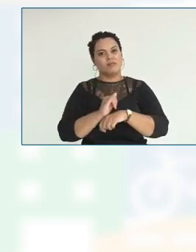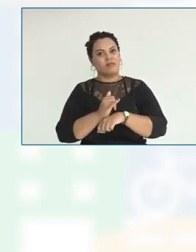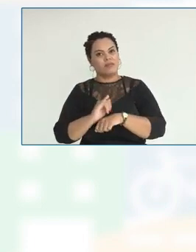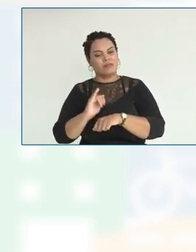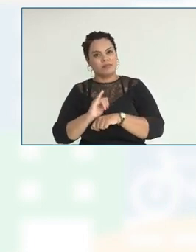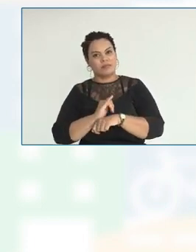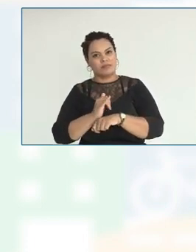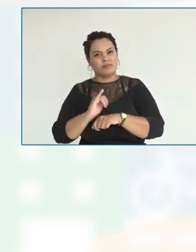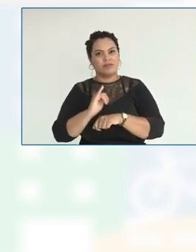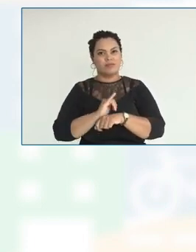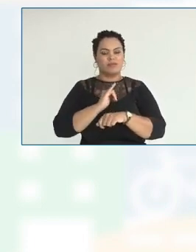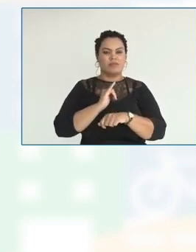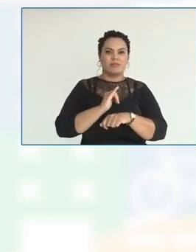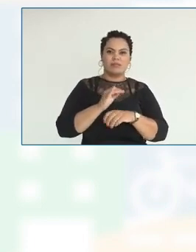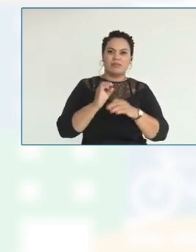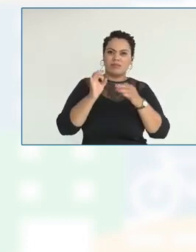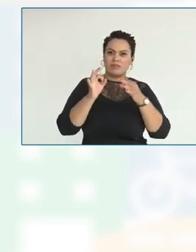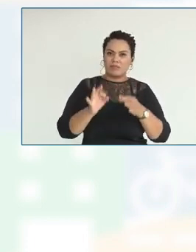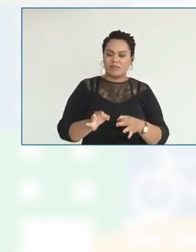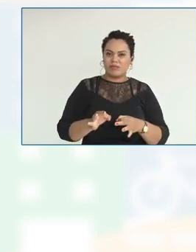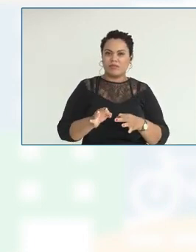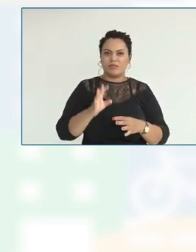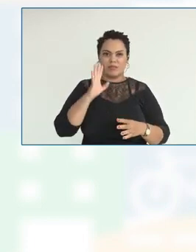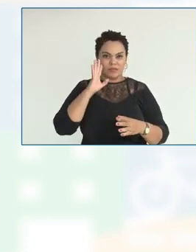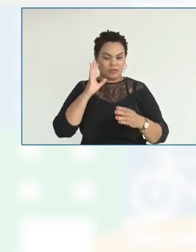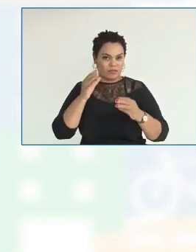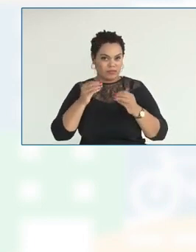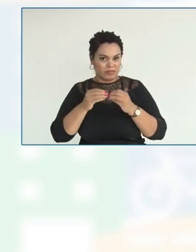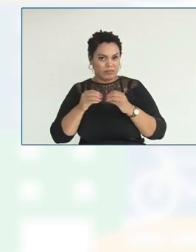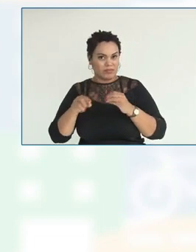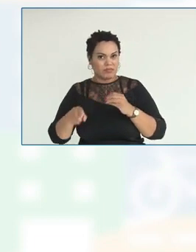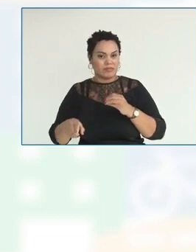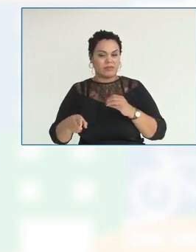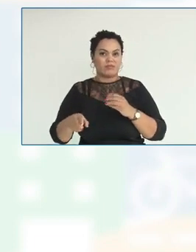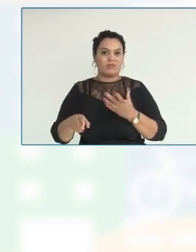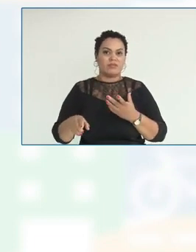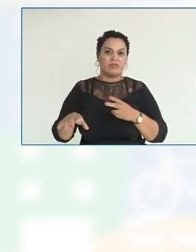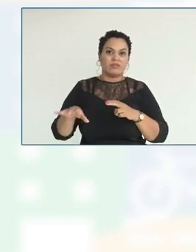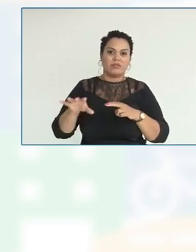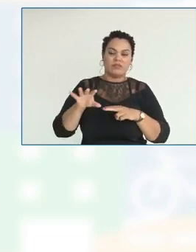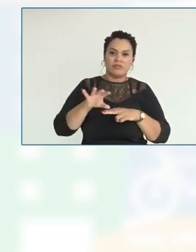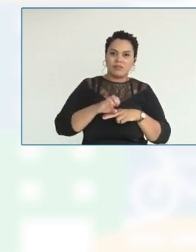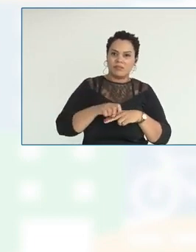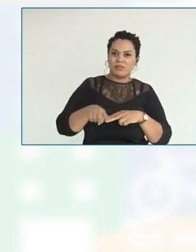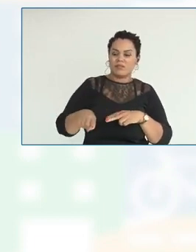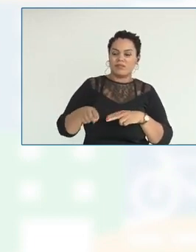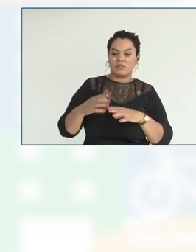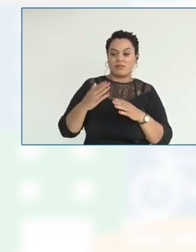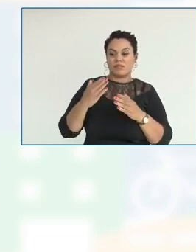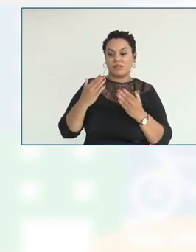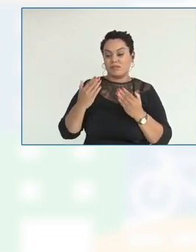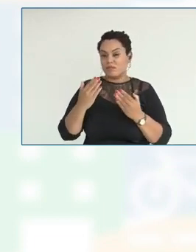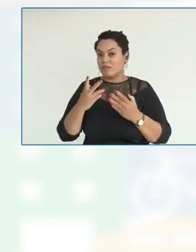entendendo que esses casos de intoxicação exógena são casos suspeitos, né? São casos suspeitos de